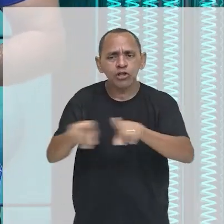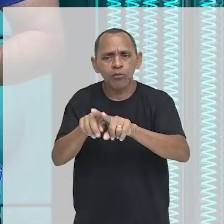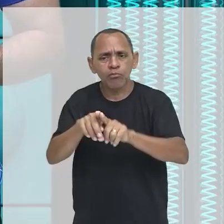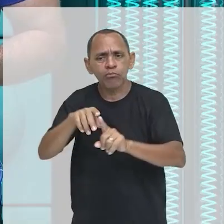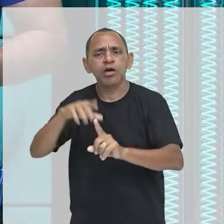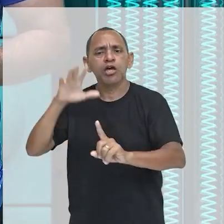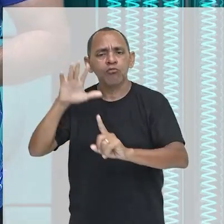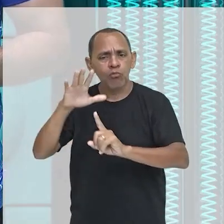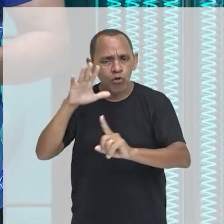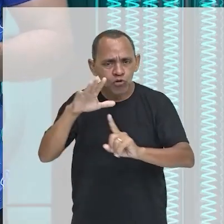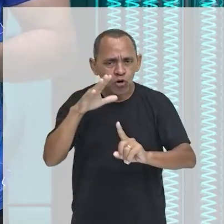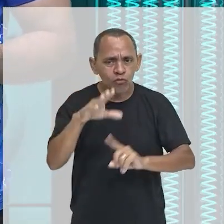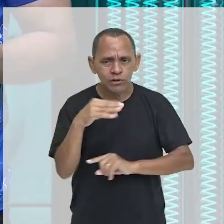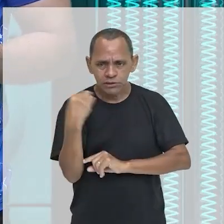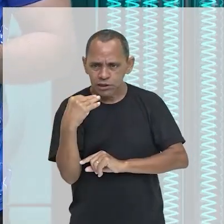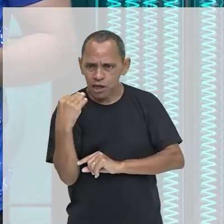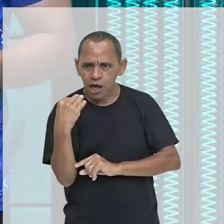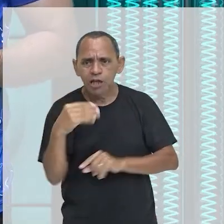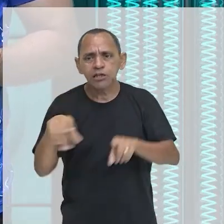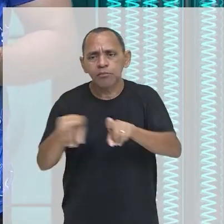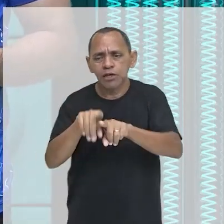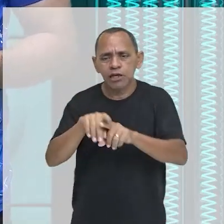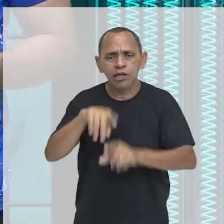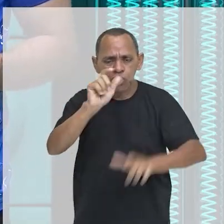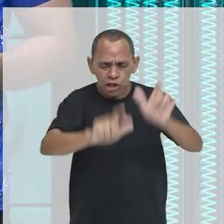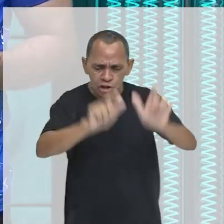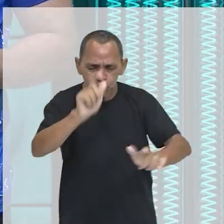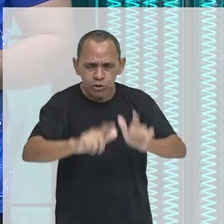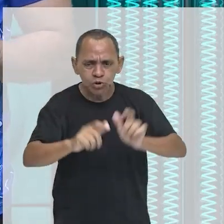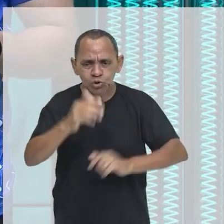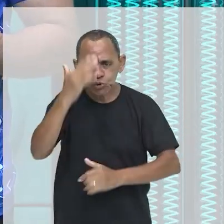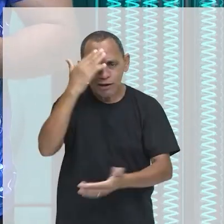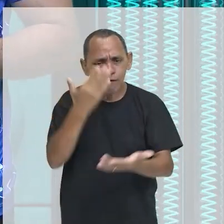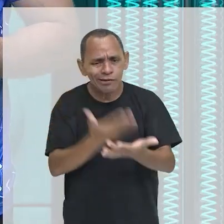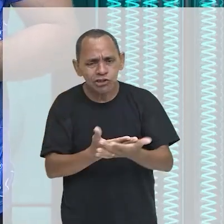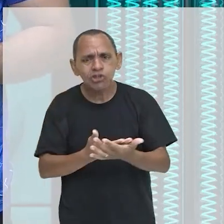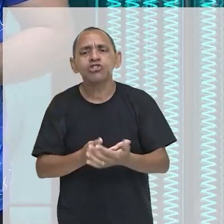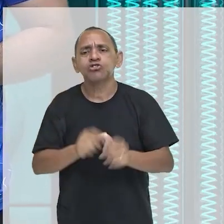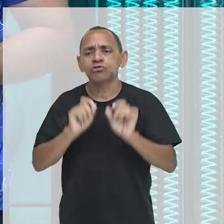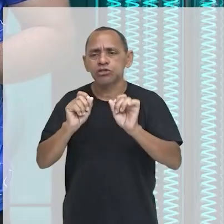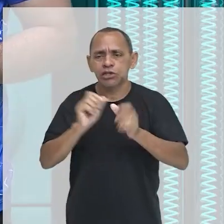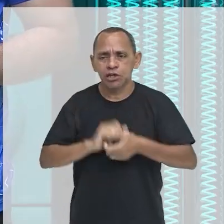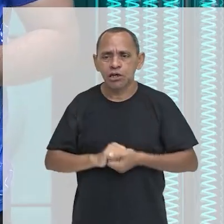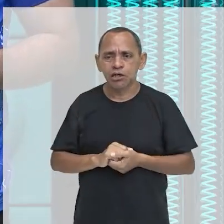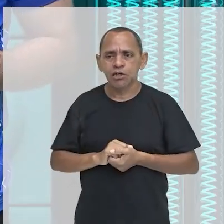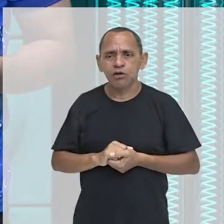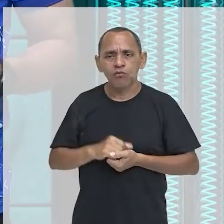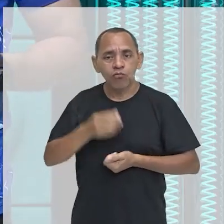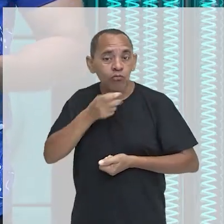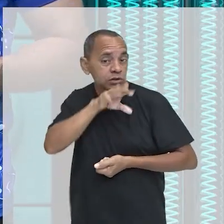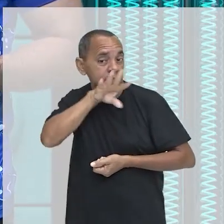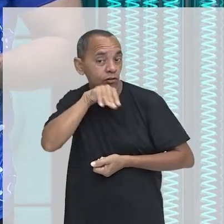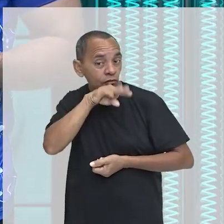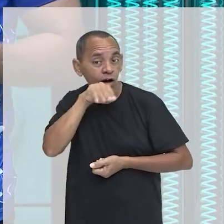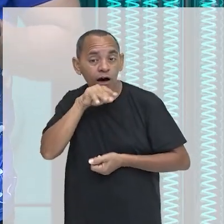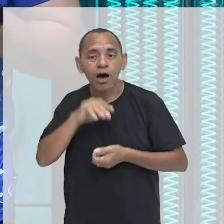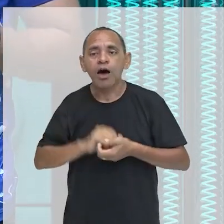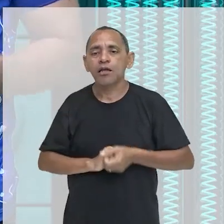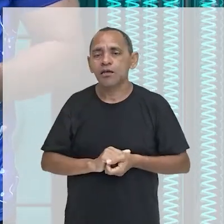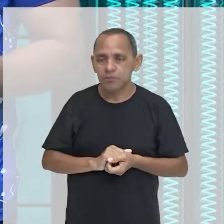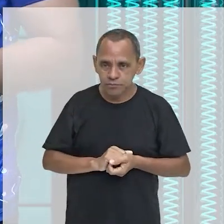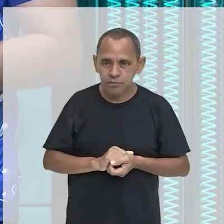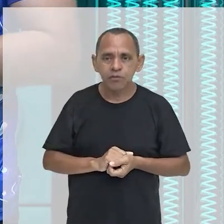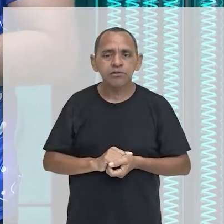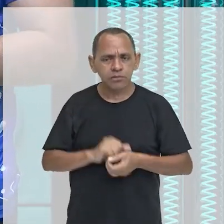convencer as pessoas. E é aí que mora o perigo. As pessoas podem acreditar naquilo que você está falando sem saber, e aí você pode acarretar